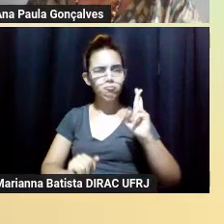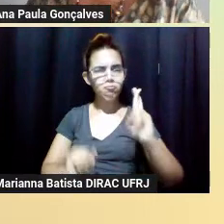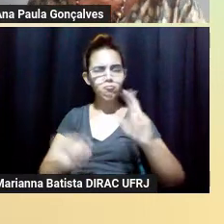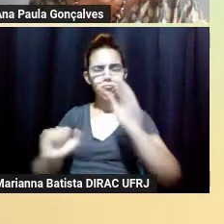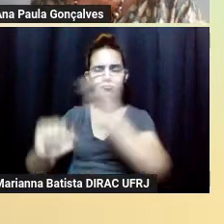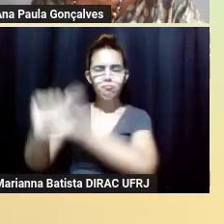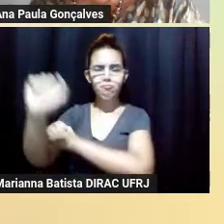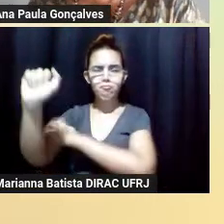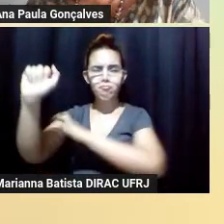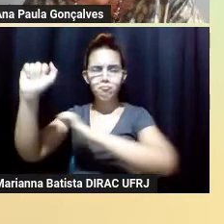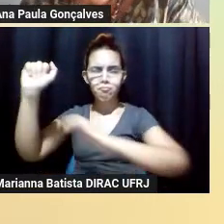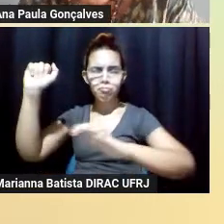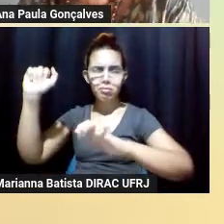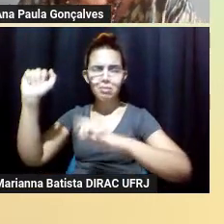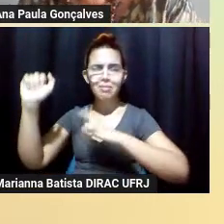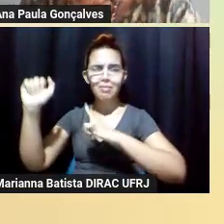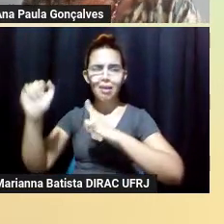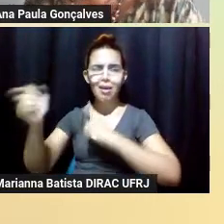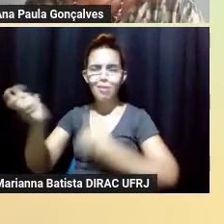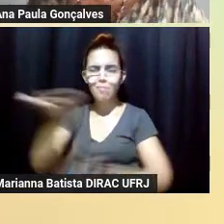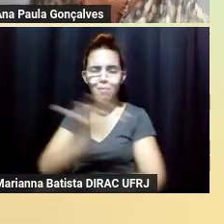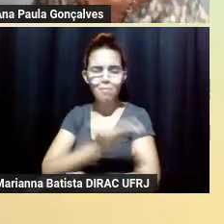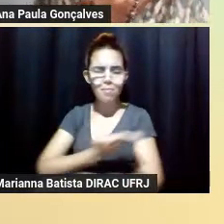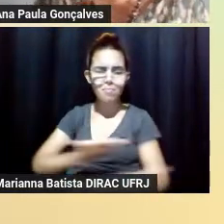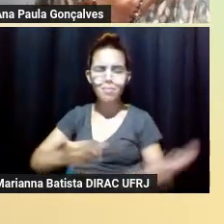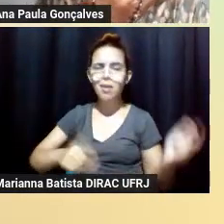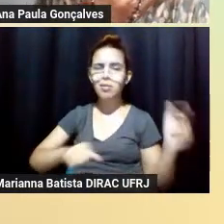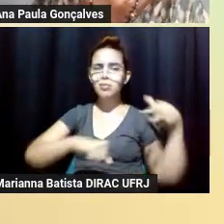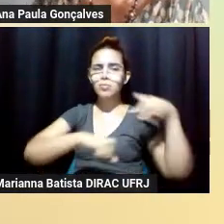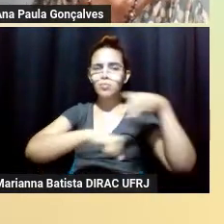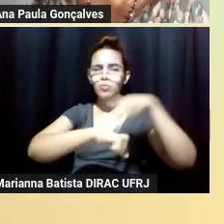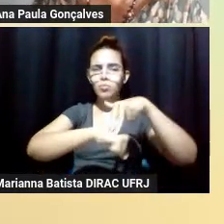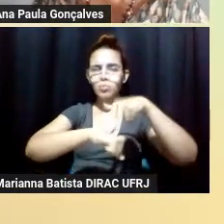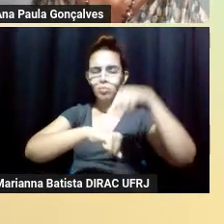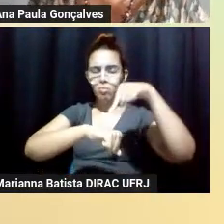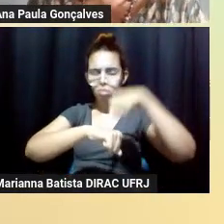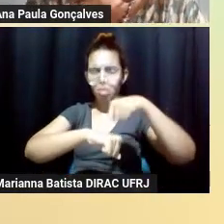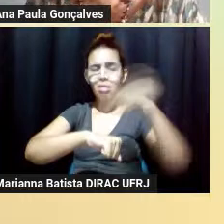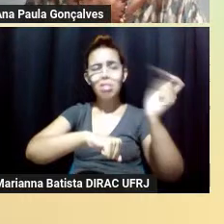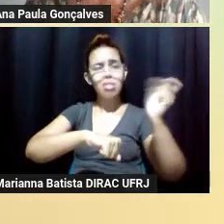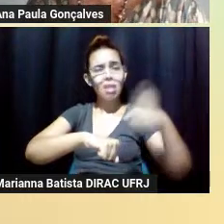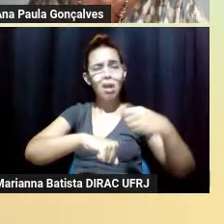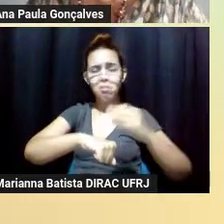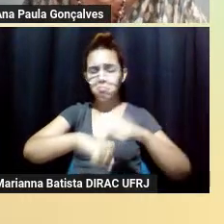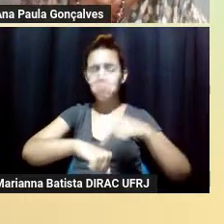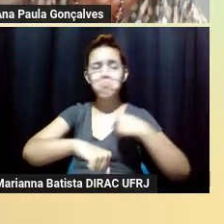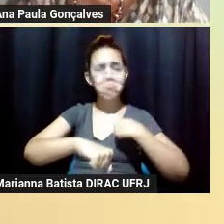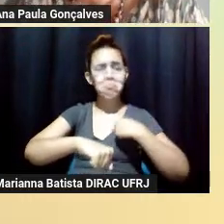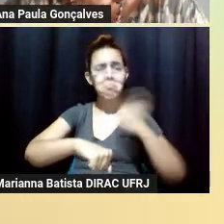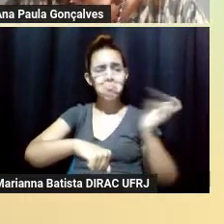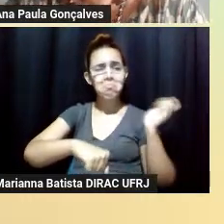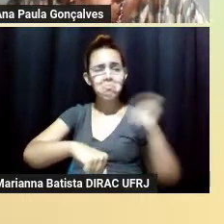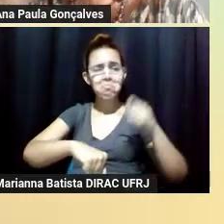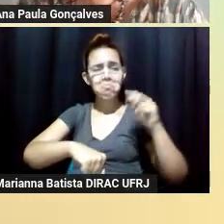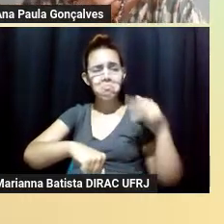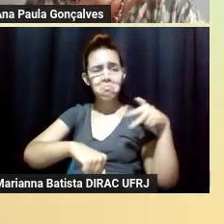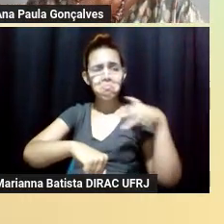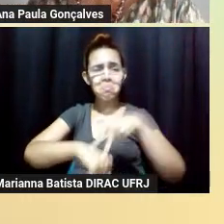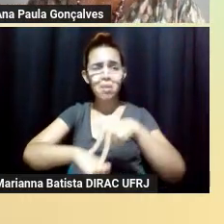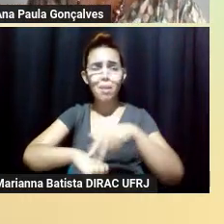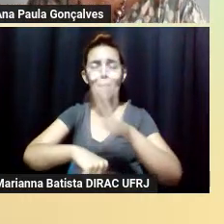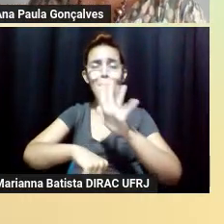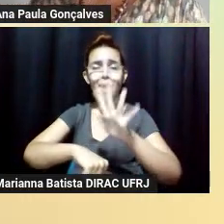achava que aquele lugar podia até ser meu. Mas eu tinha algumas coisas dentro dessa minha história que eu não podia almejar estar